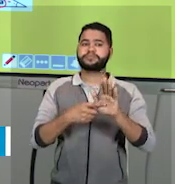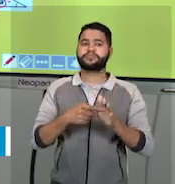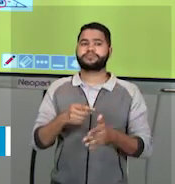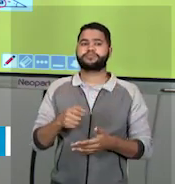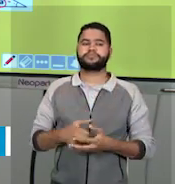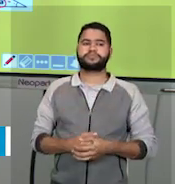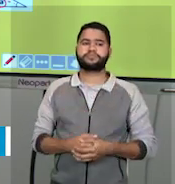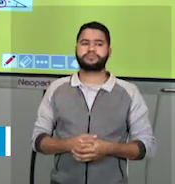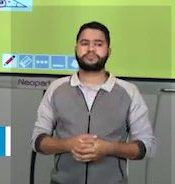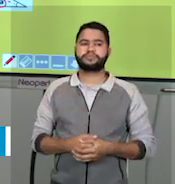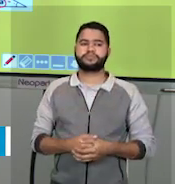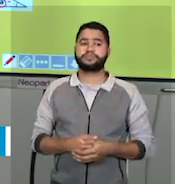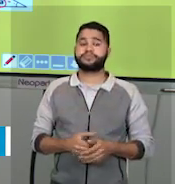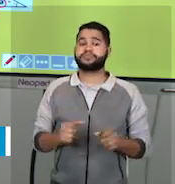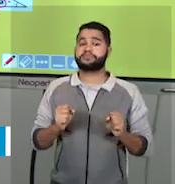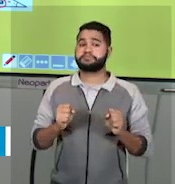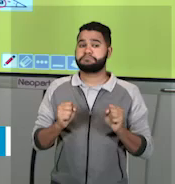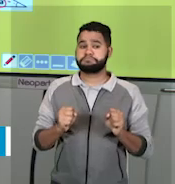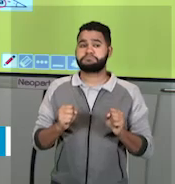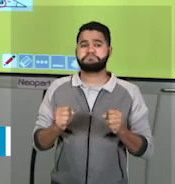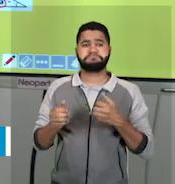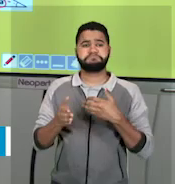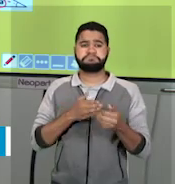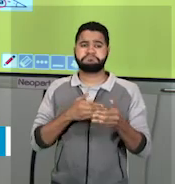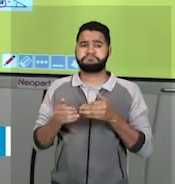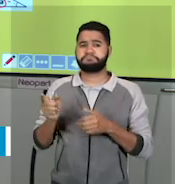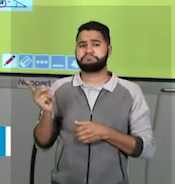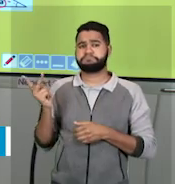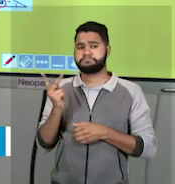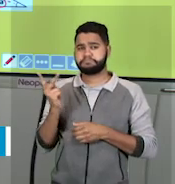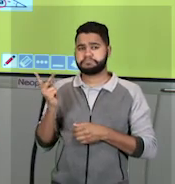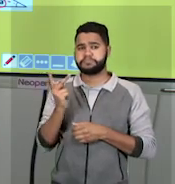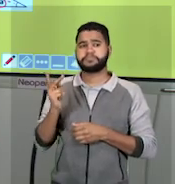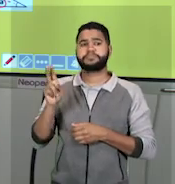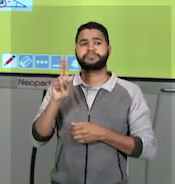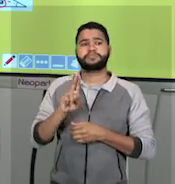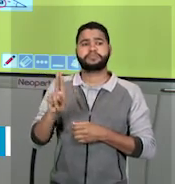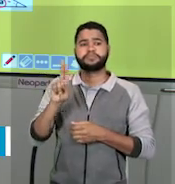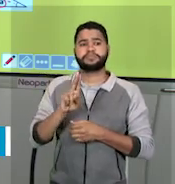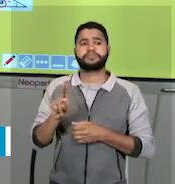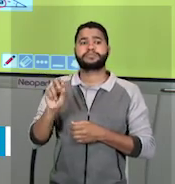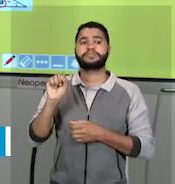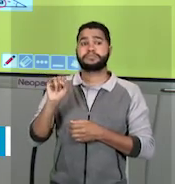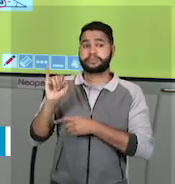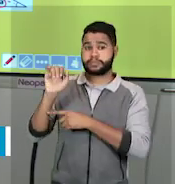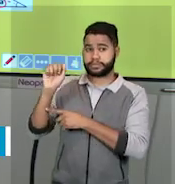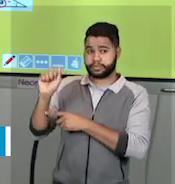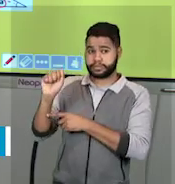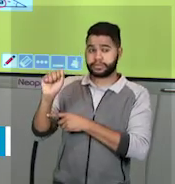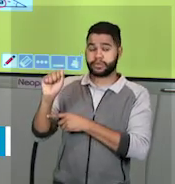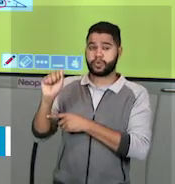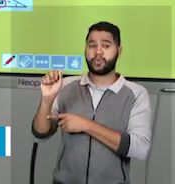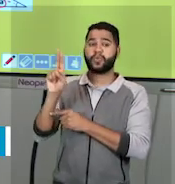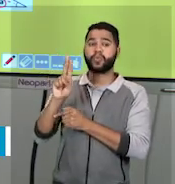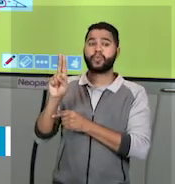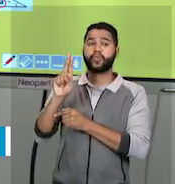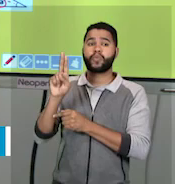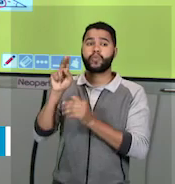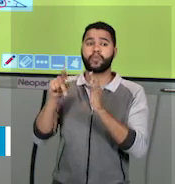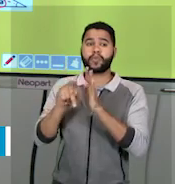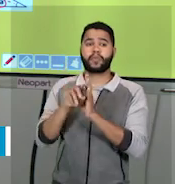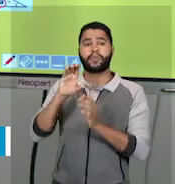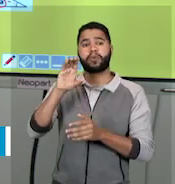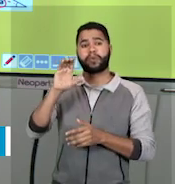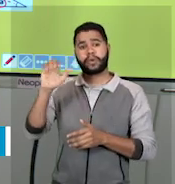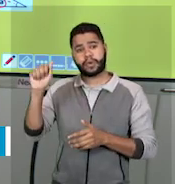ângulos. Posso determinar qualquer um dos dois utilizando, se for o A, eu tenho que utilizar quem? Eu tenho o cateto oposto